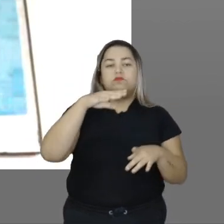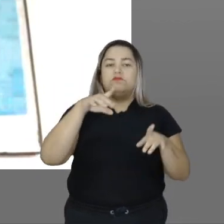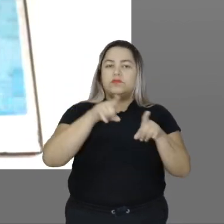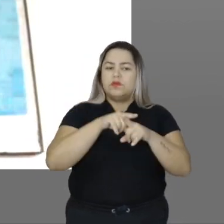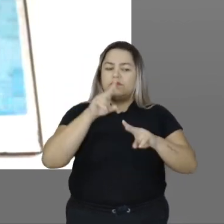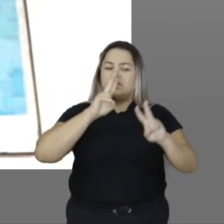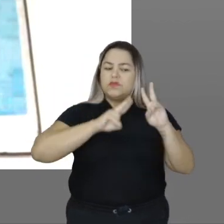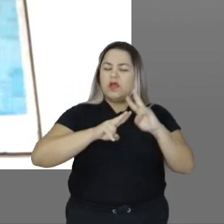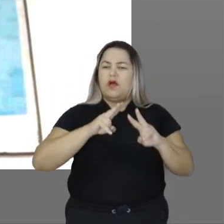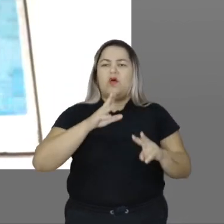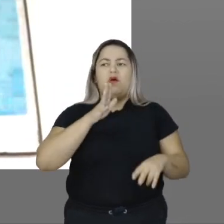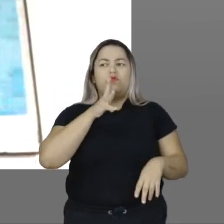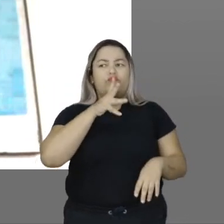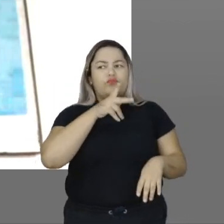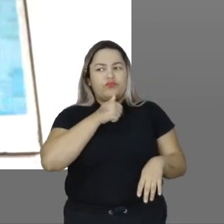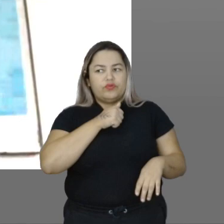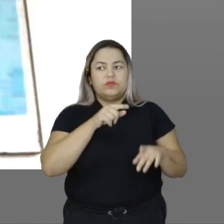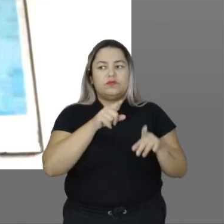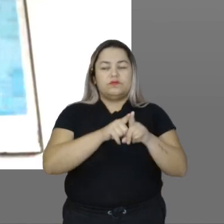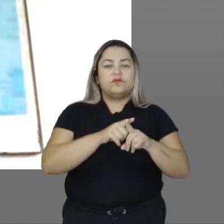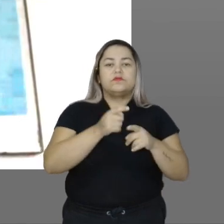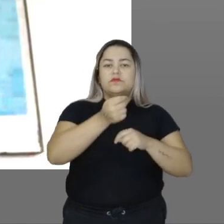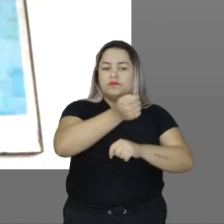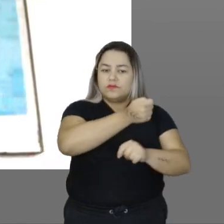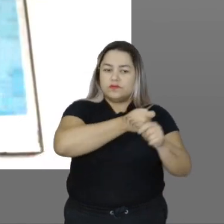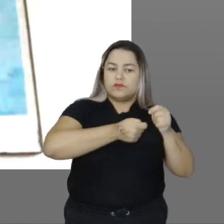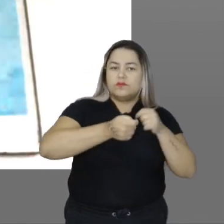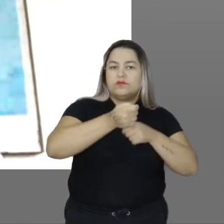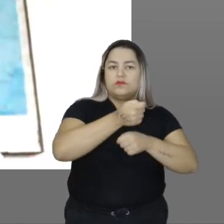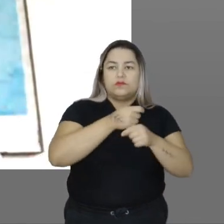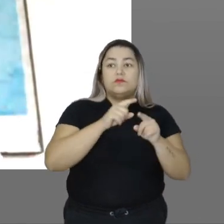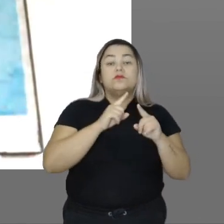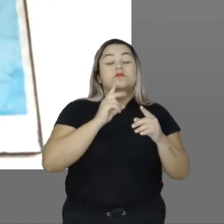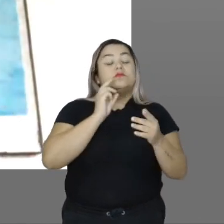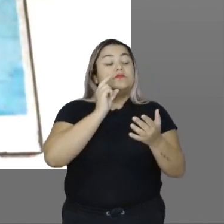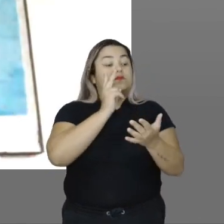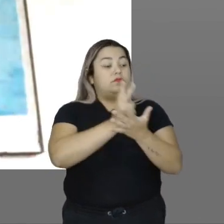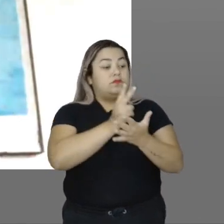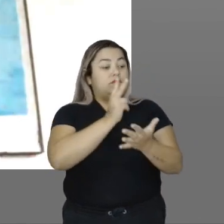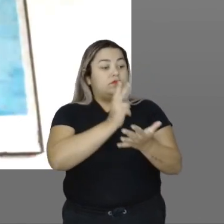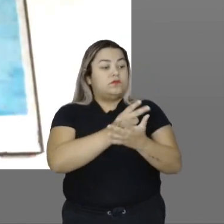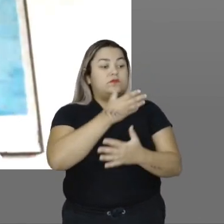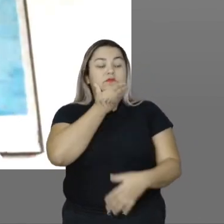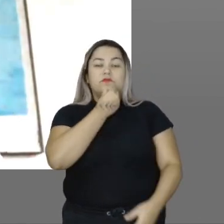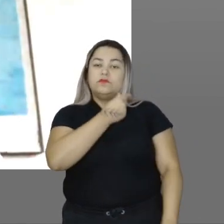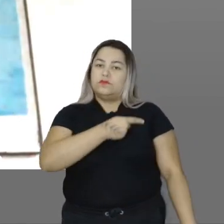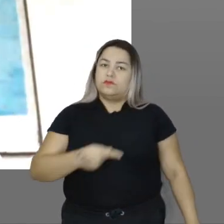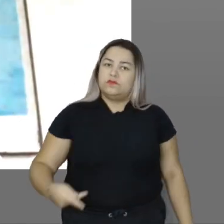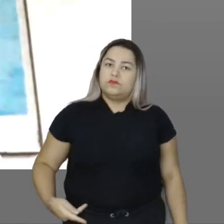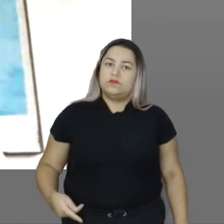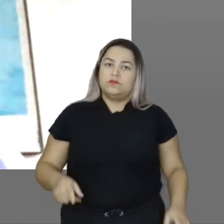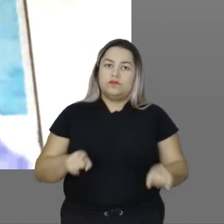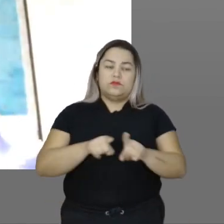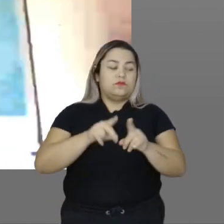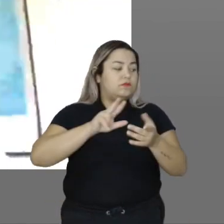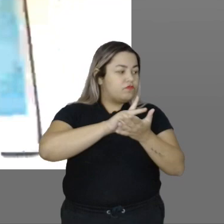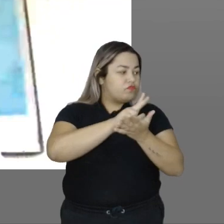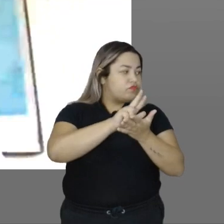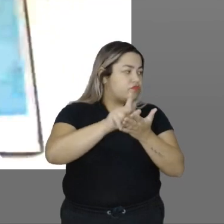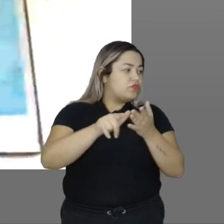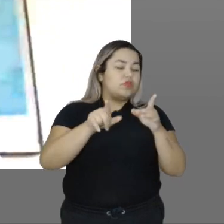visão atrasada de política econômica. Mas mesmo sob a presidência dele, as variáveis